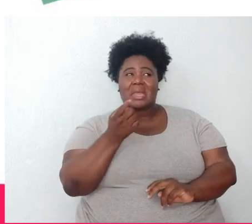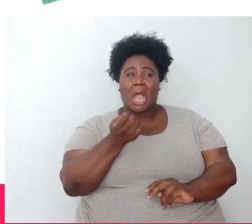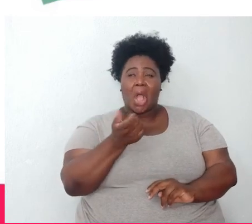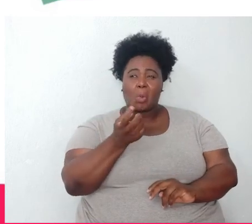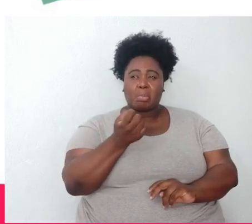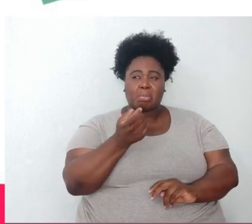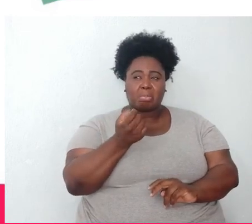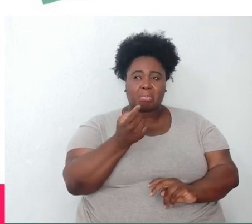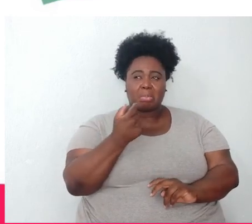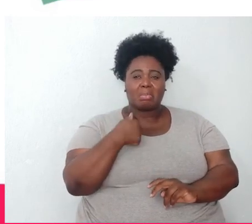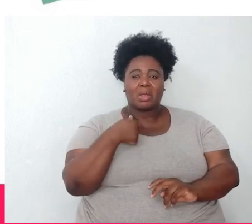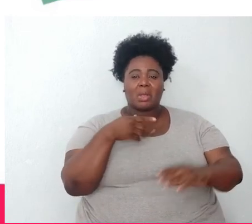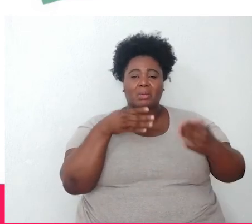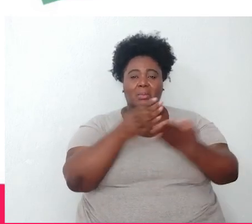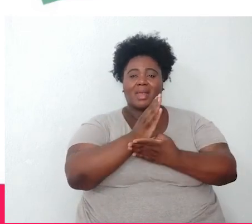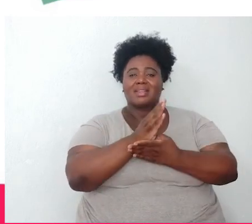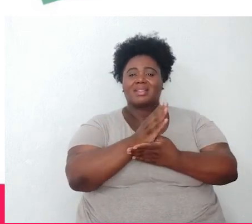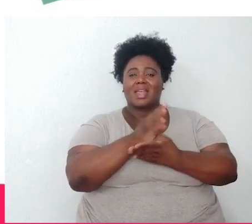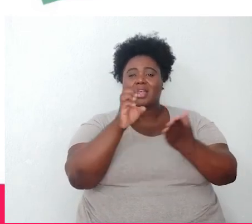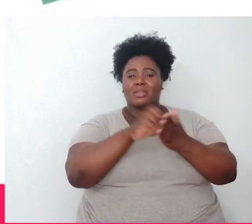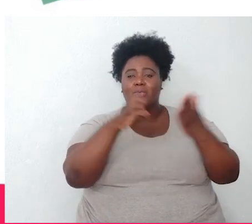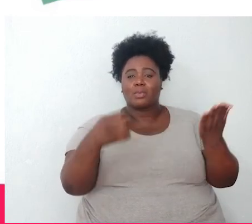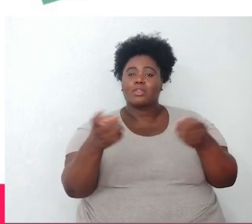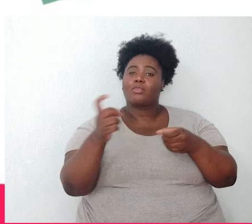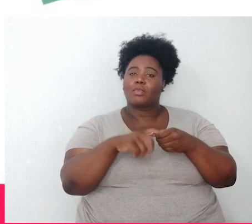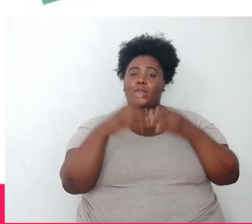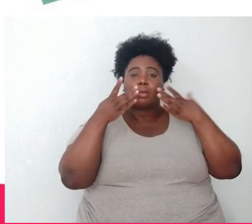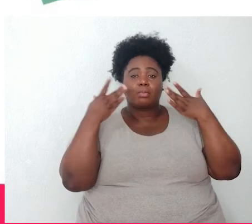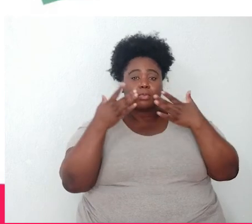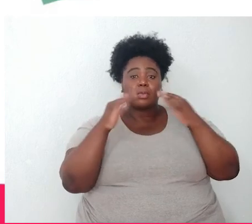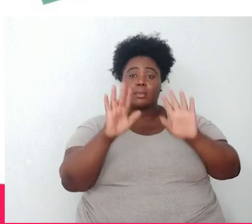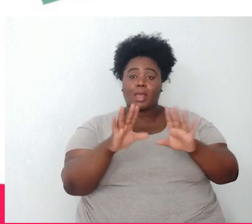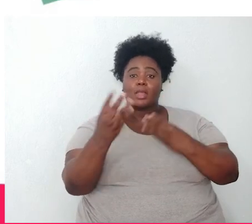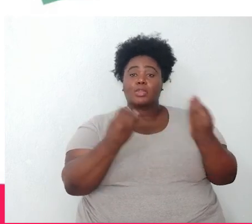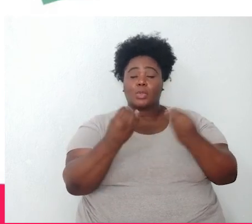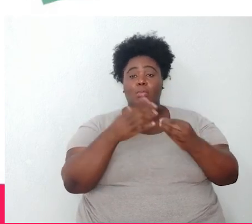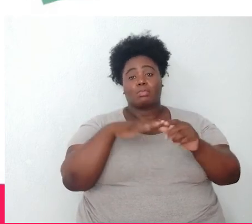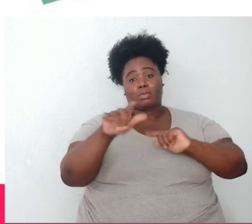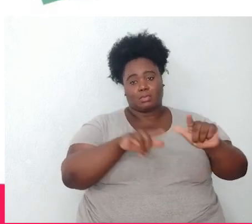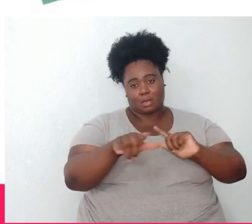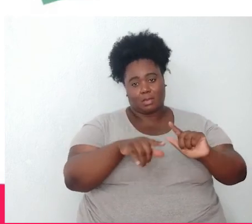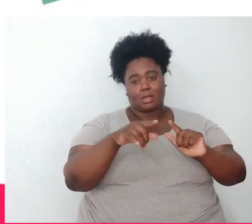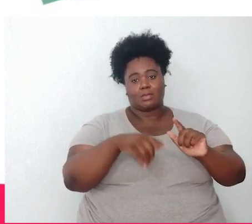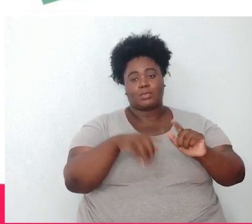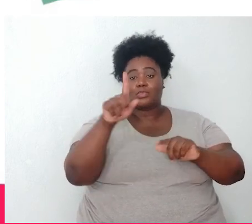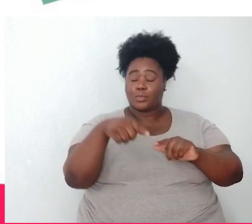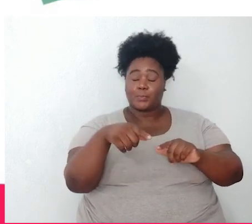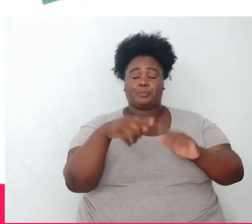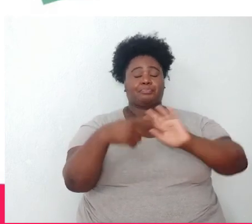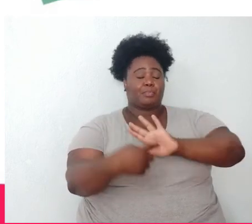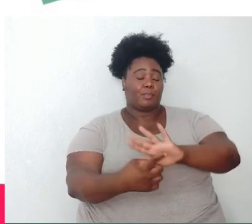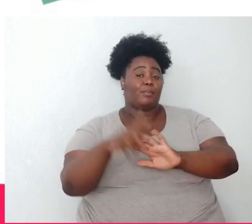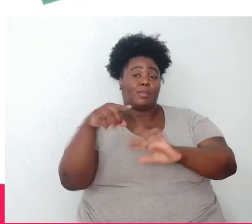Raros foram, acho que eu nunca passei num edital mais voltado para artes cênicas, por exemplo. Mas como o meu trabalho de performance ele está